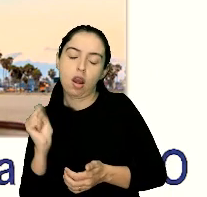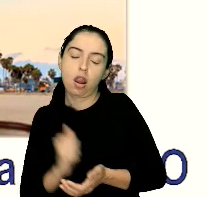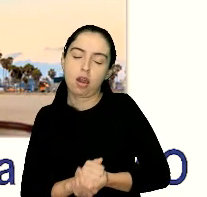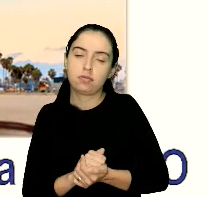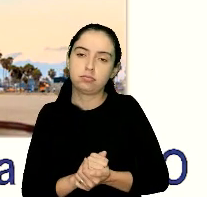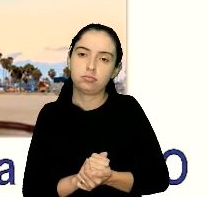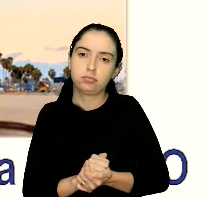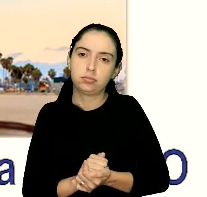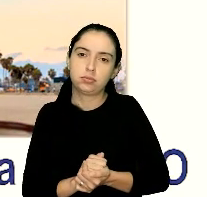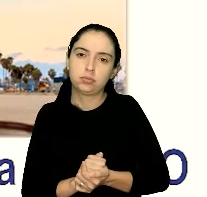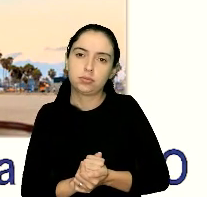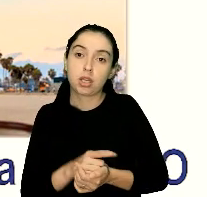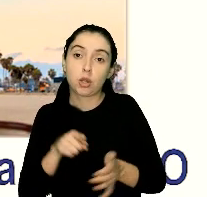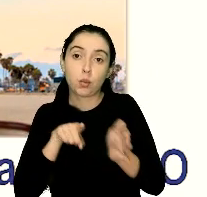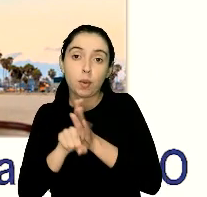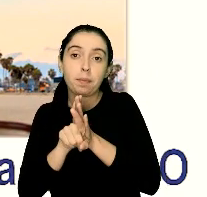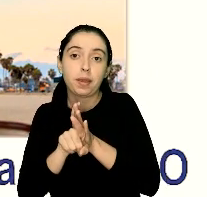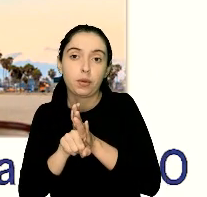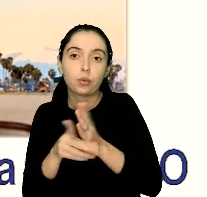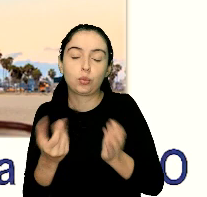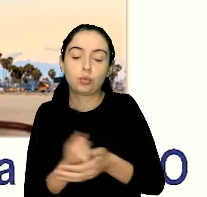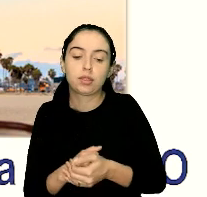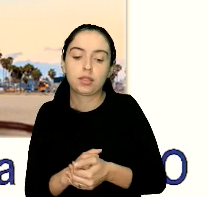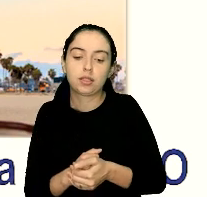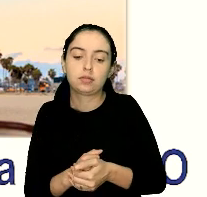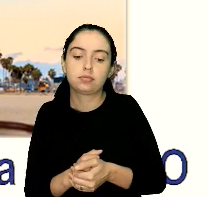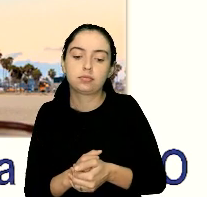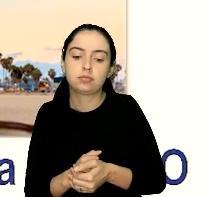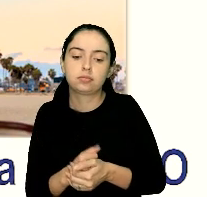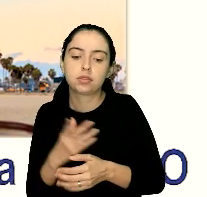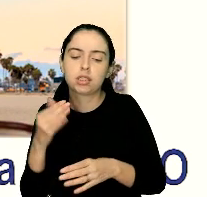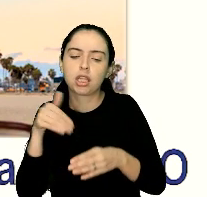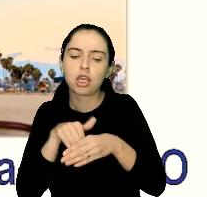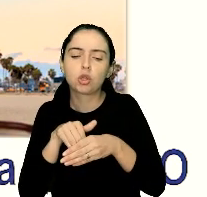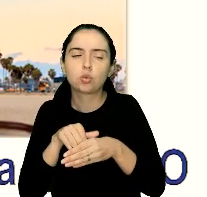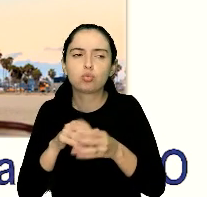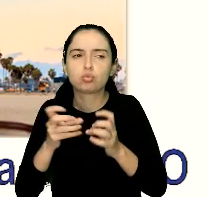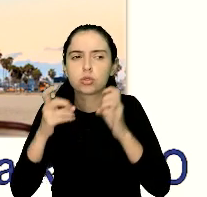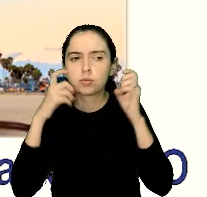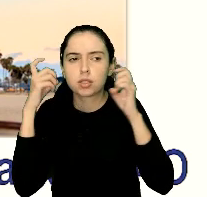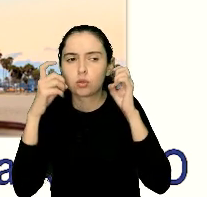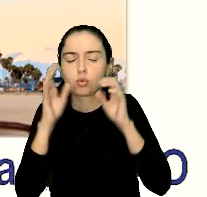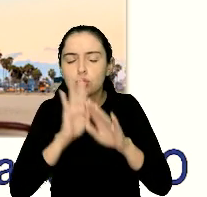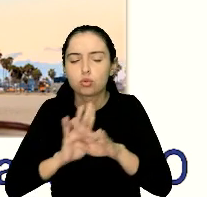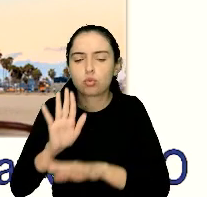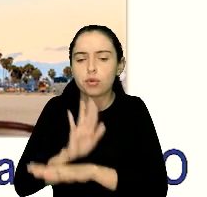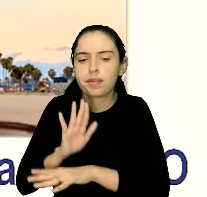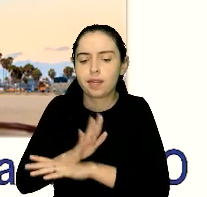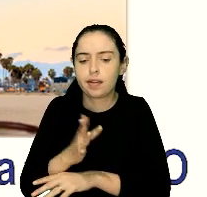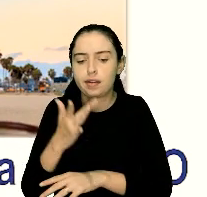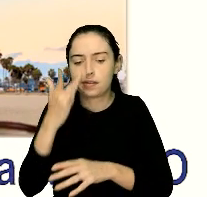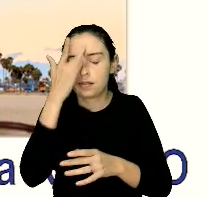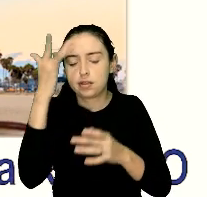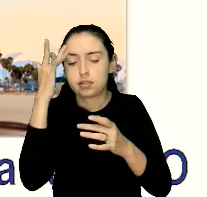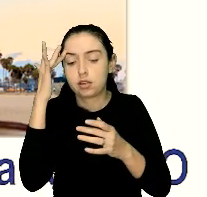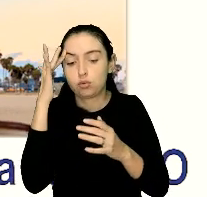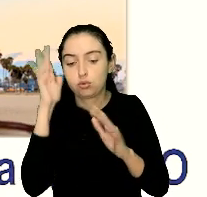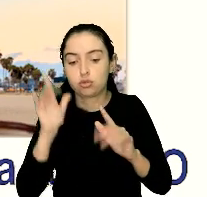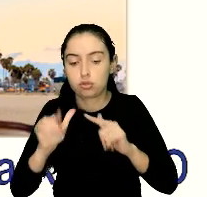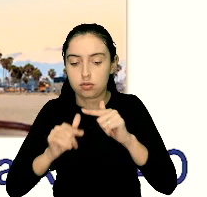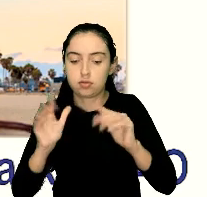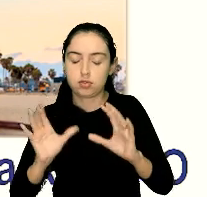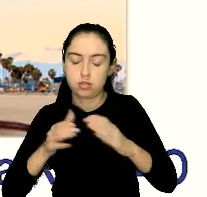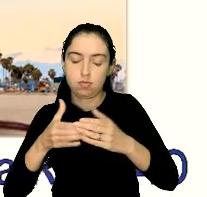fez a seguinte pergunta: dentro da perspectiva de cuidar da saúde mental no ambiente de